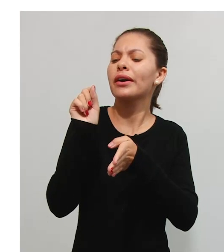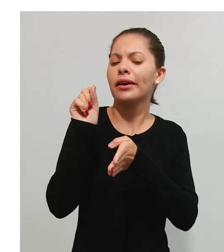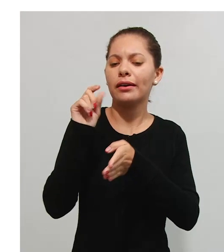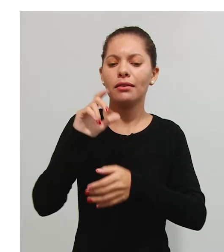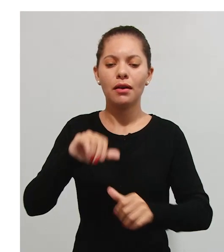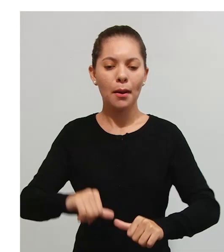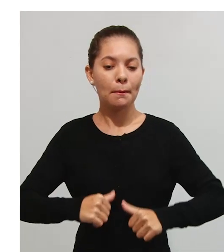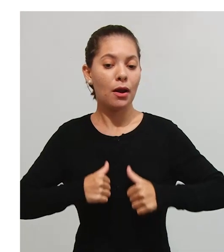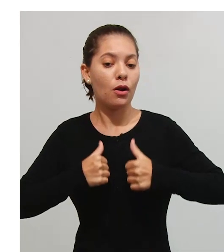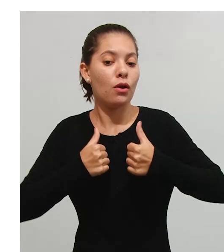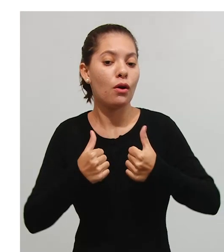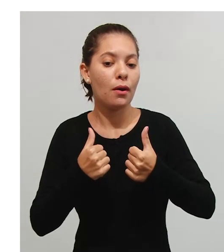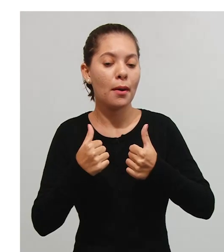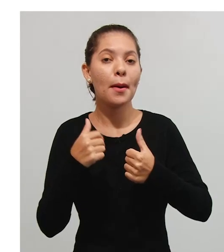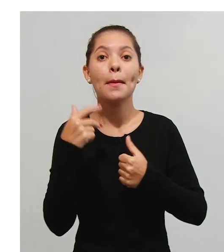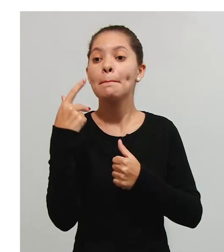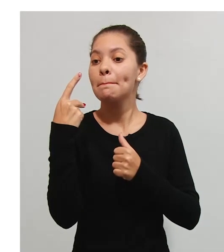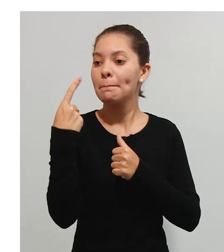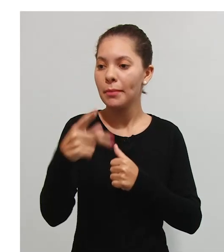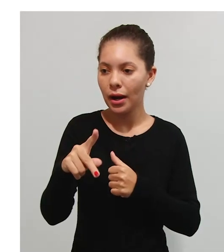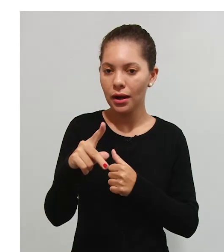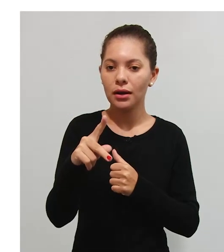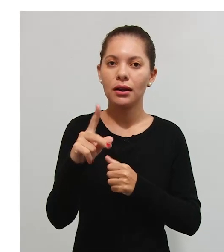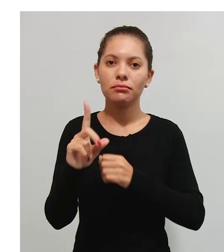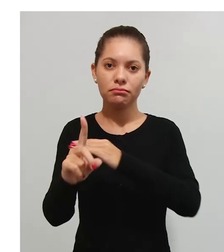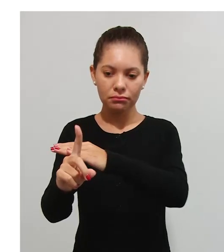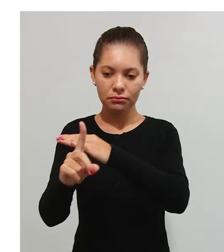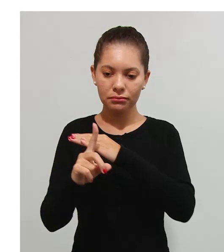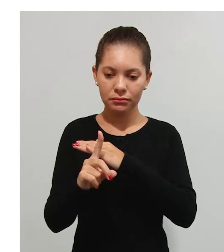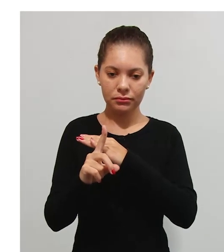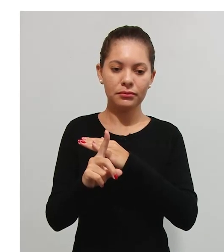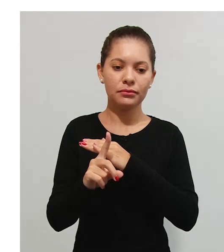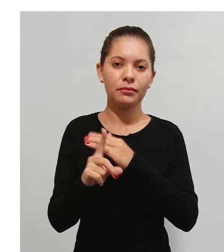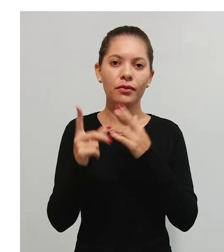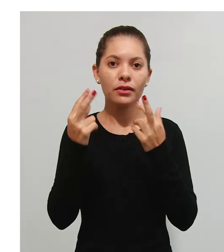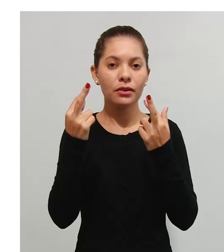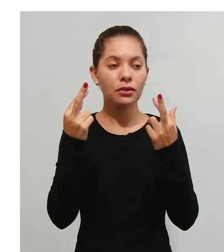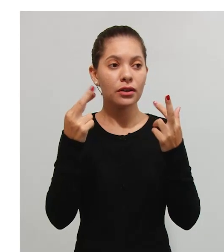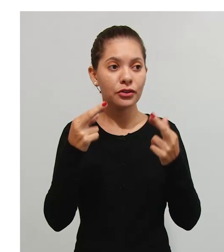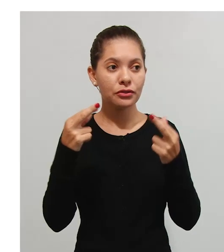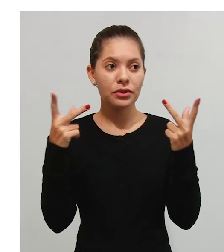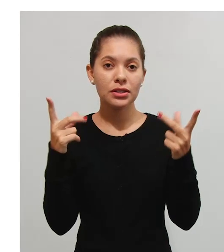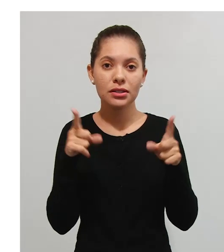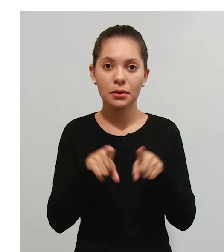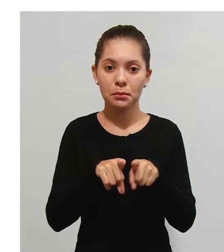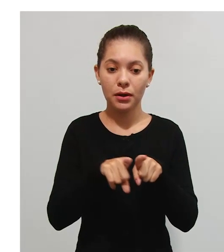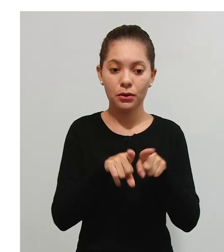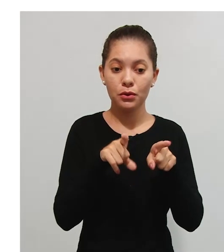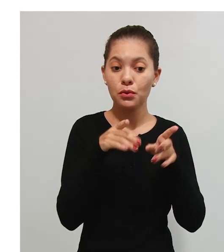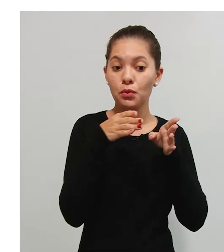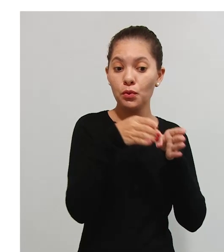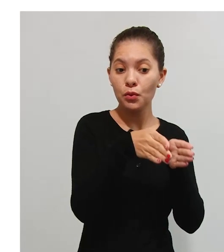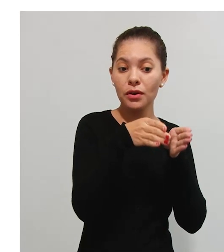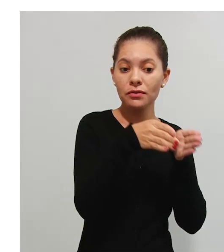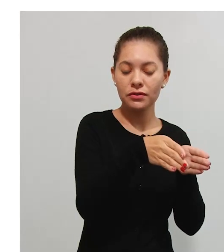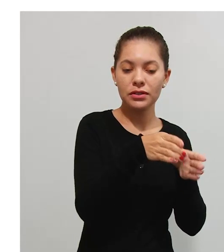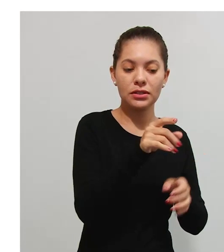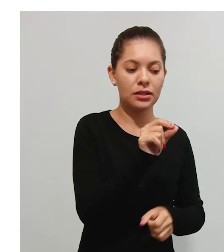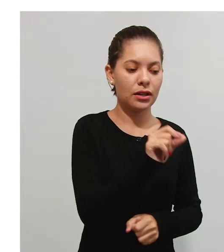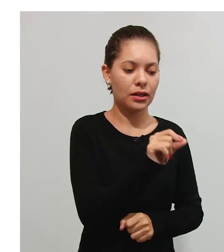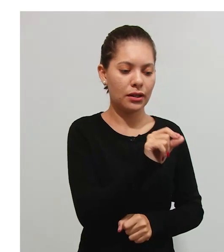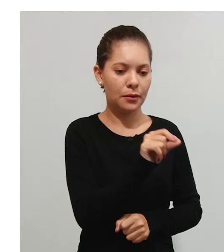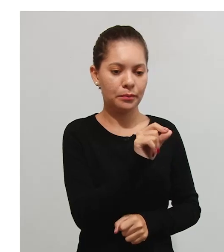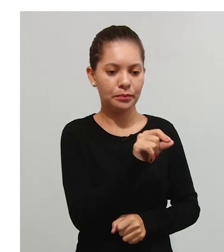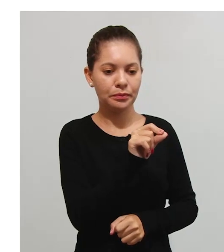nós temos que o foco é naquilo que é melhor para o cliente. Outra diferença aqui da tradicional é que o ênfase